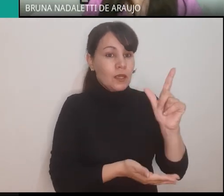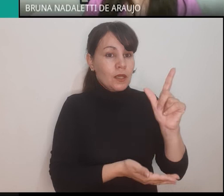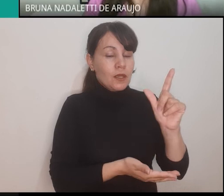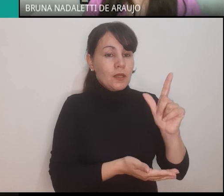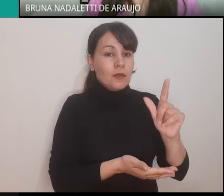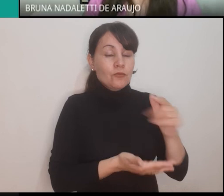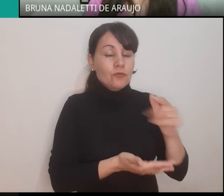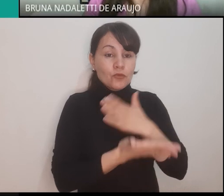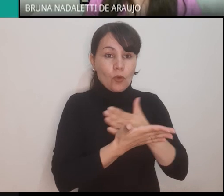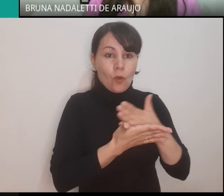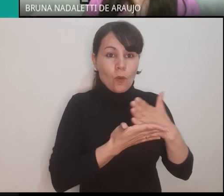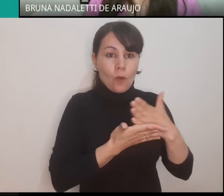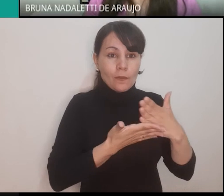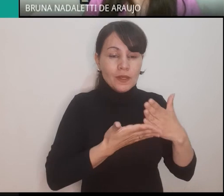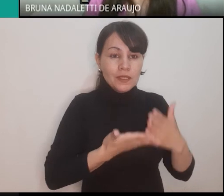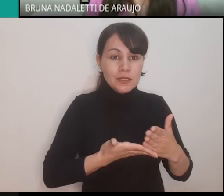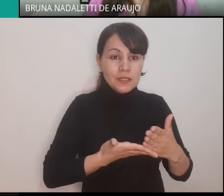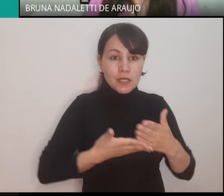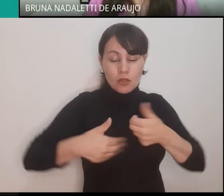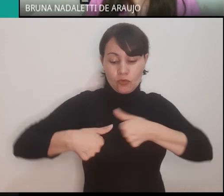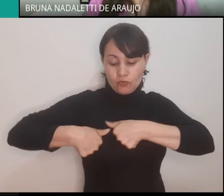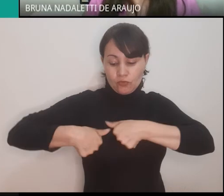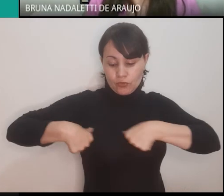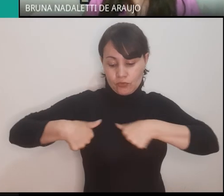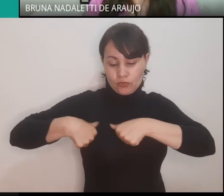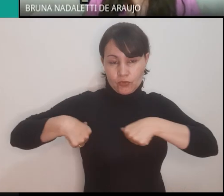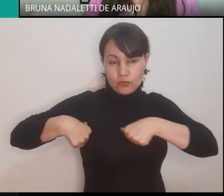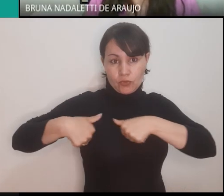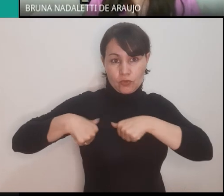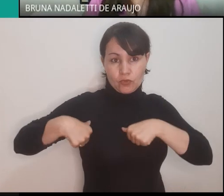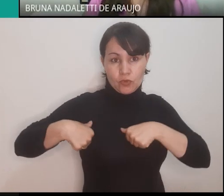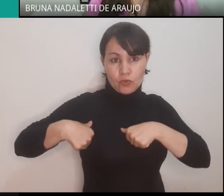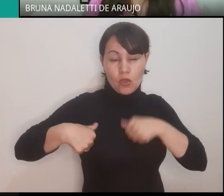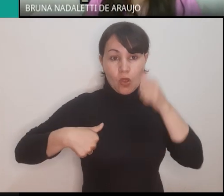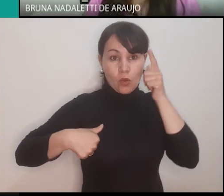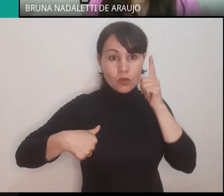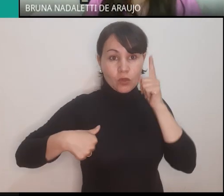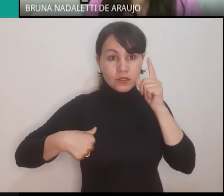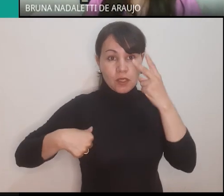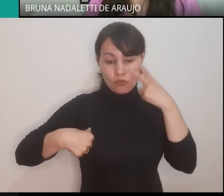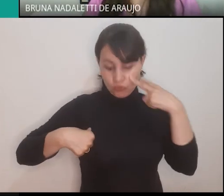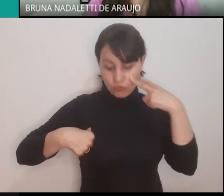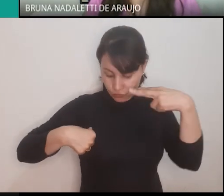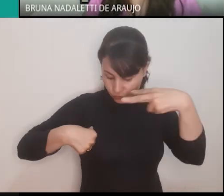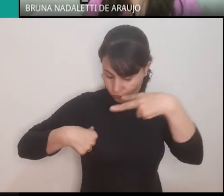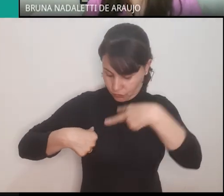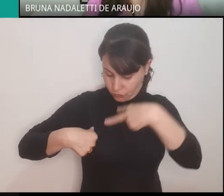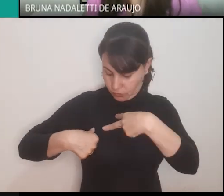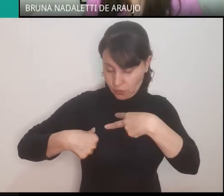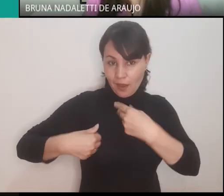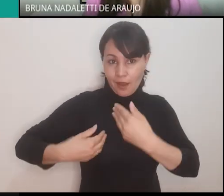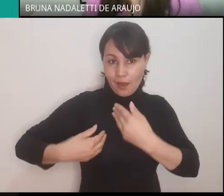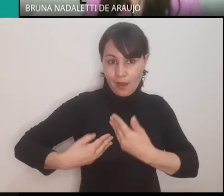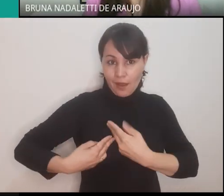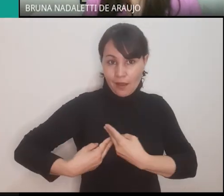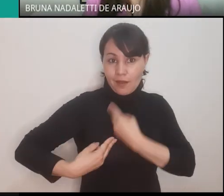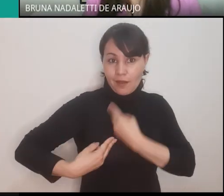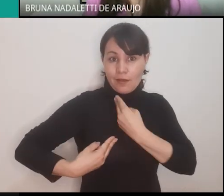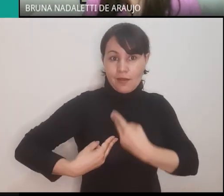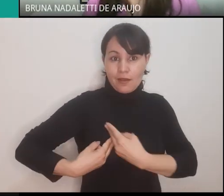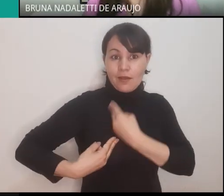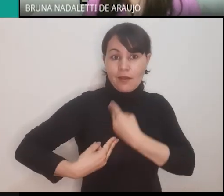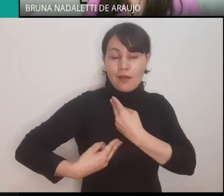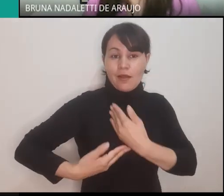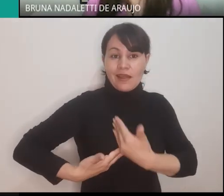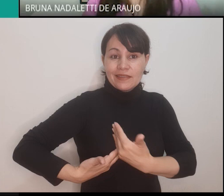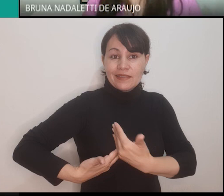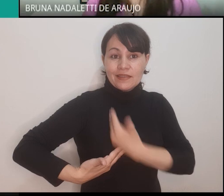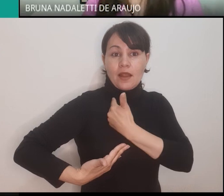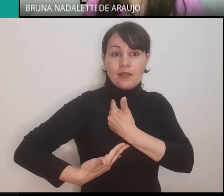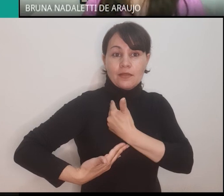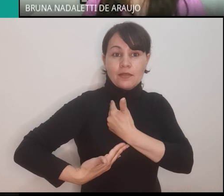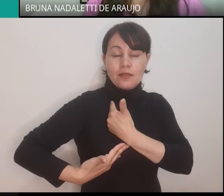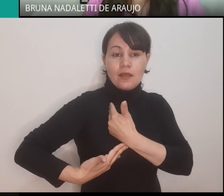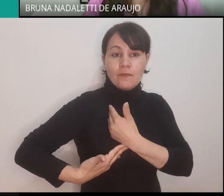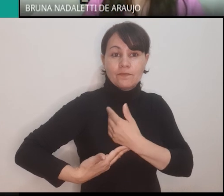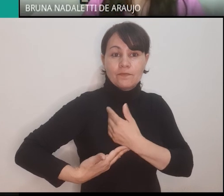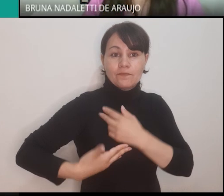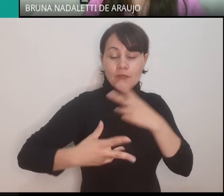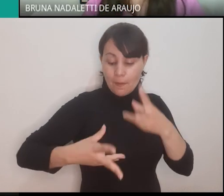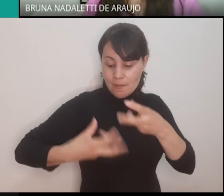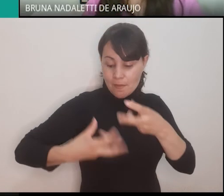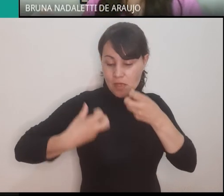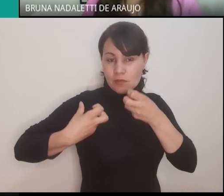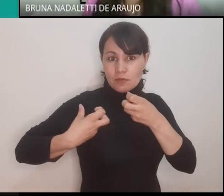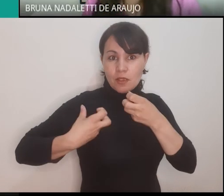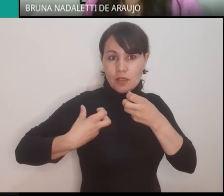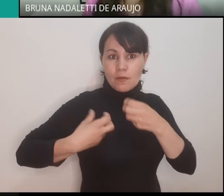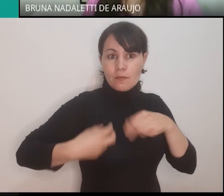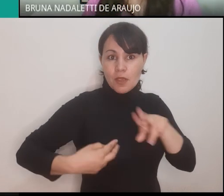do curativo transparente, nós conseguimos observar ponto de inserção, nós conseguimos ter propriedade